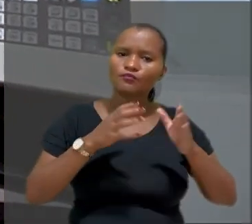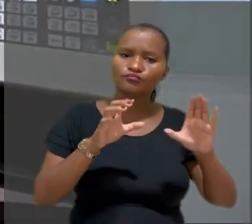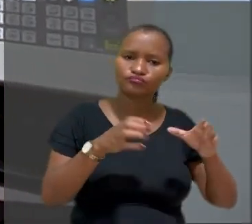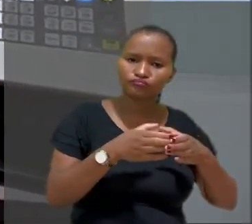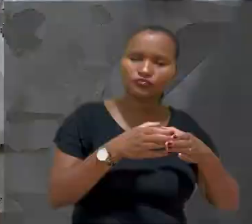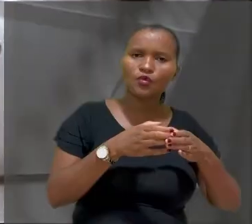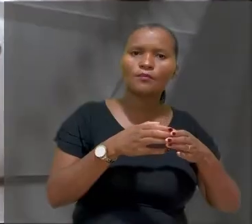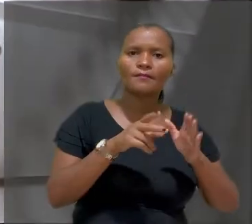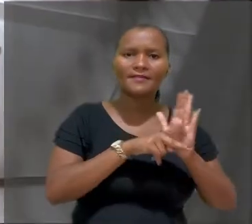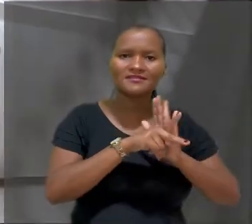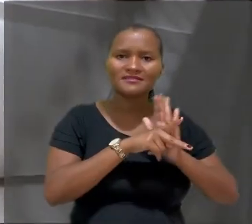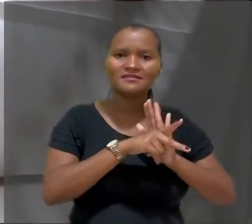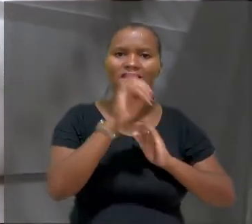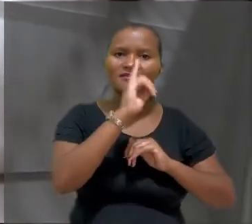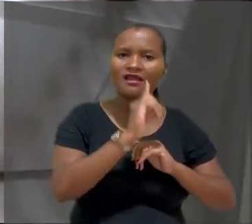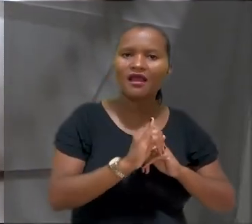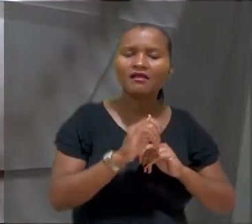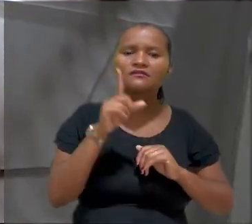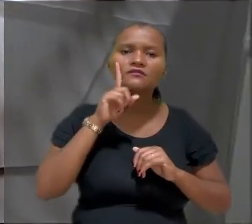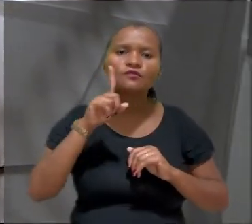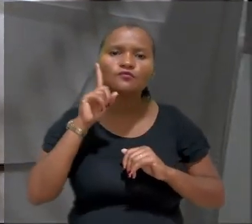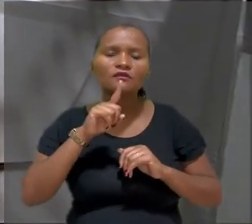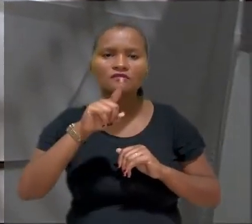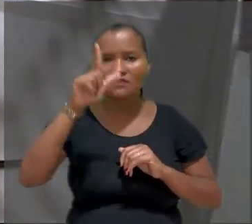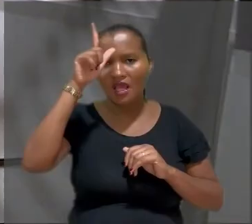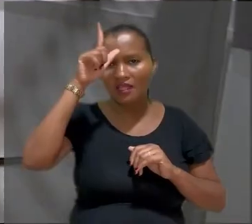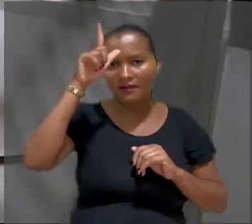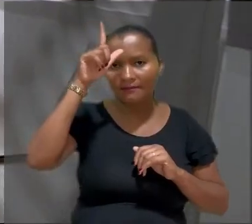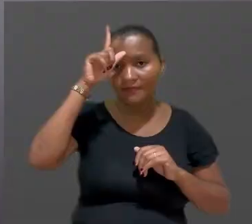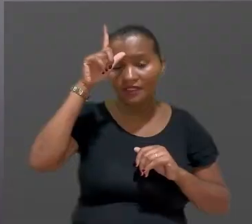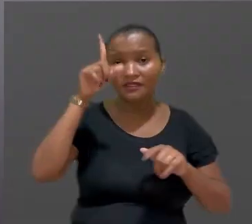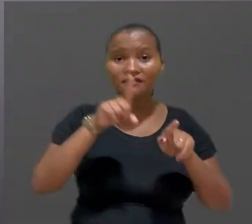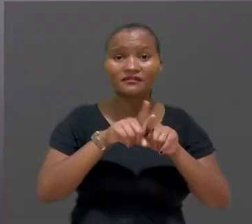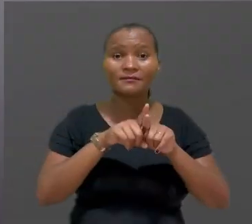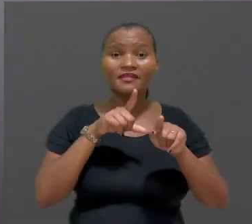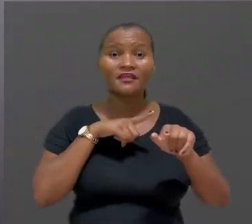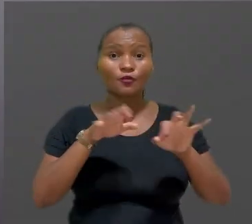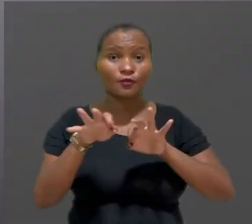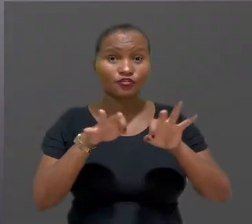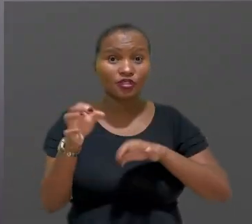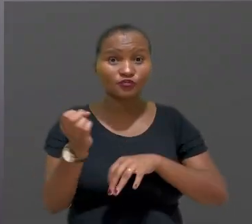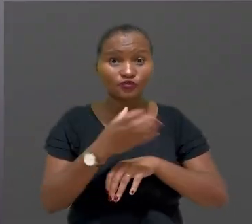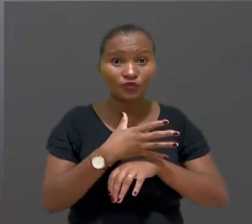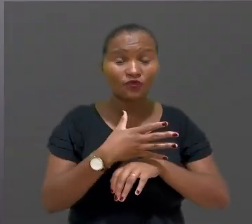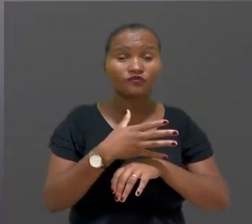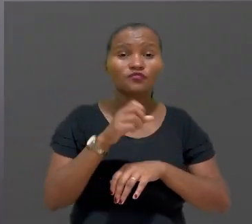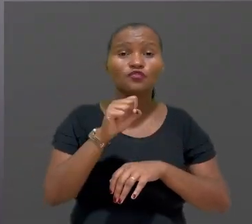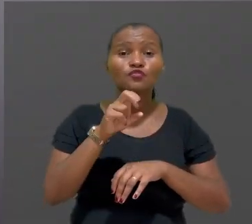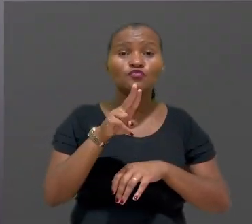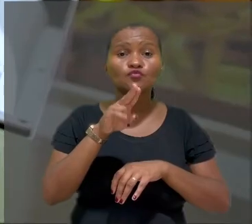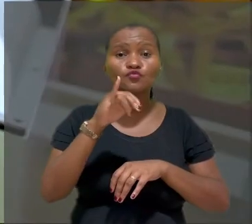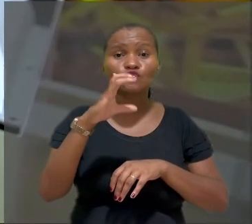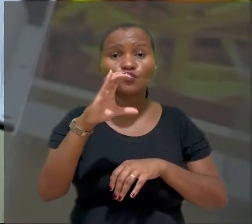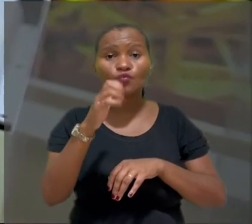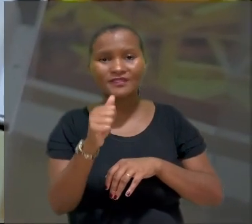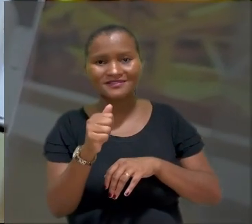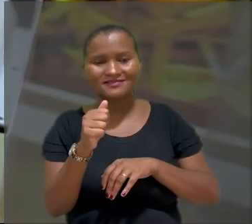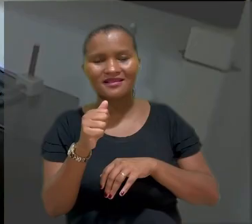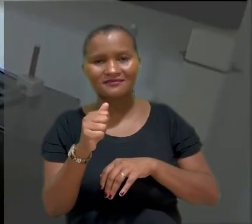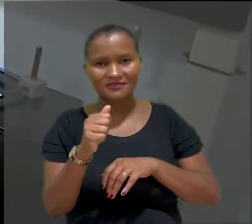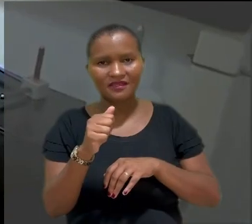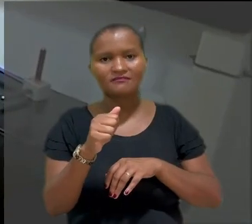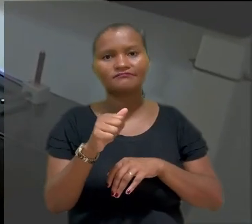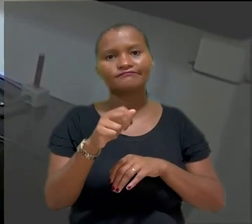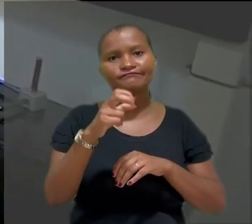grupos de pesquisa da Itália, dos Estados Unidos, da Alemanha, e agora a gente tem um projeto recente com a Suíça na área de